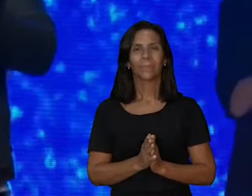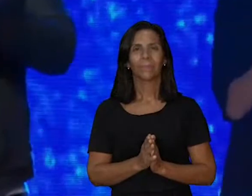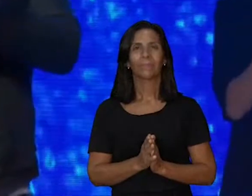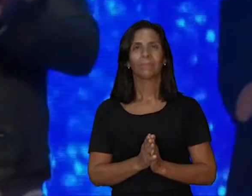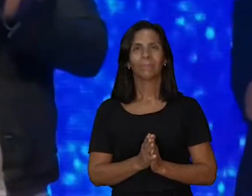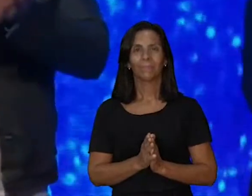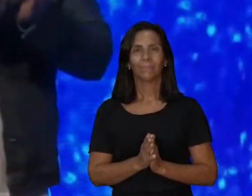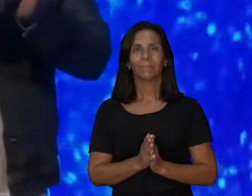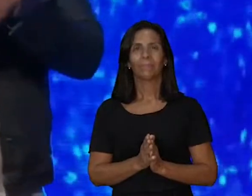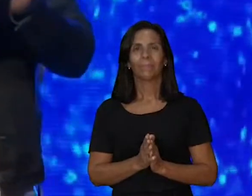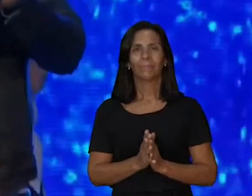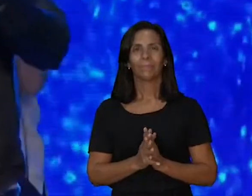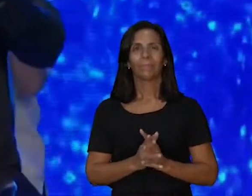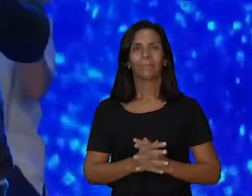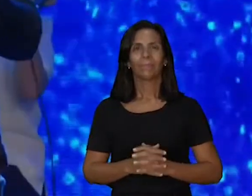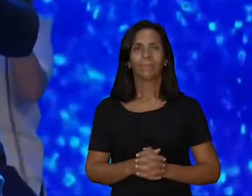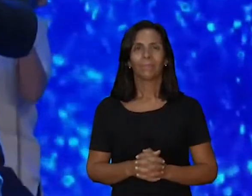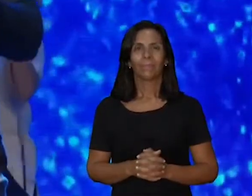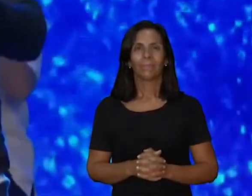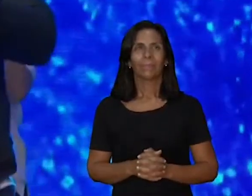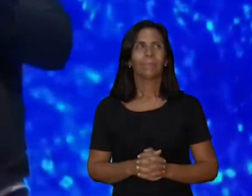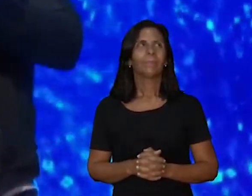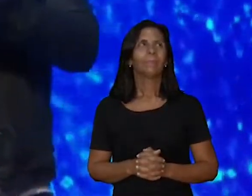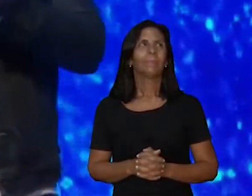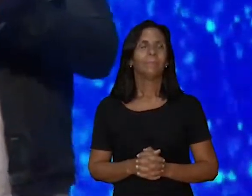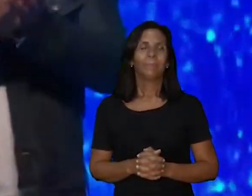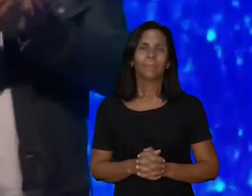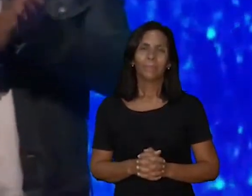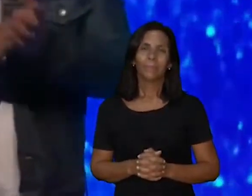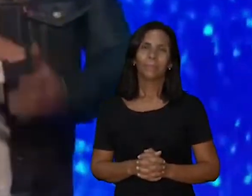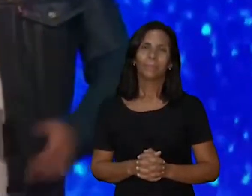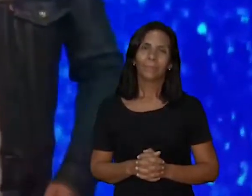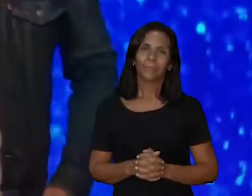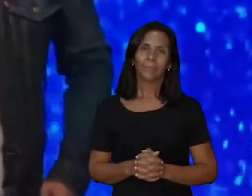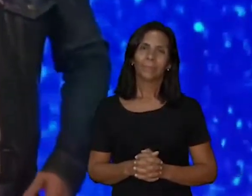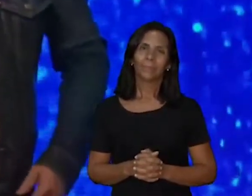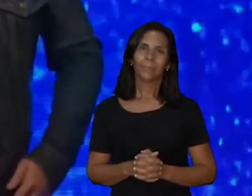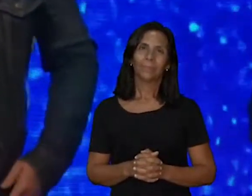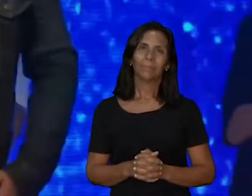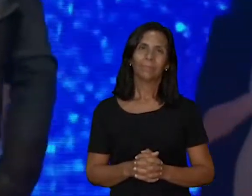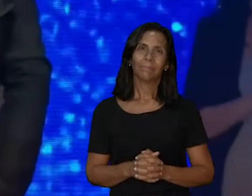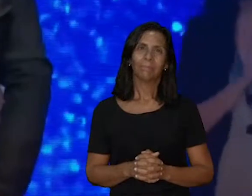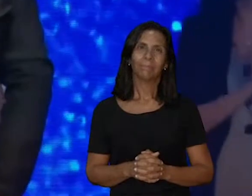mais, Senhor. Você é demais. Você é demais.